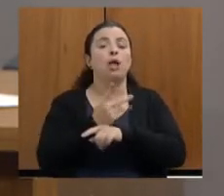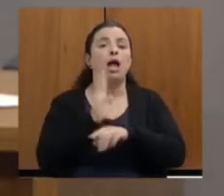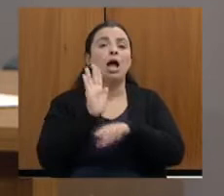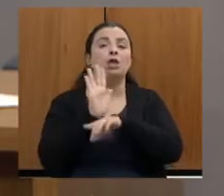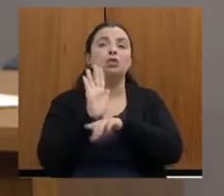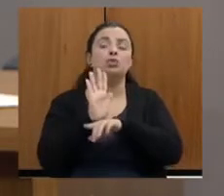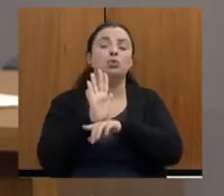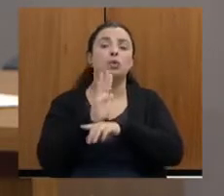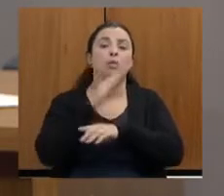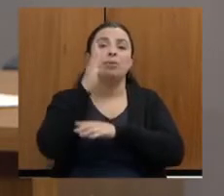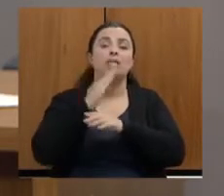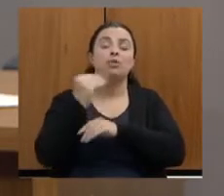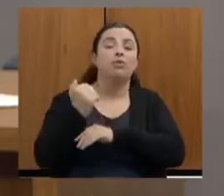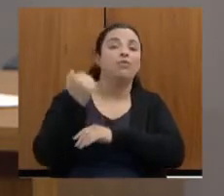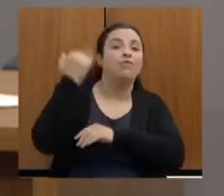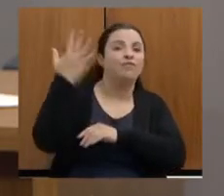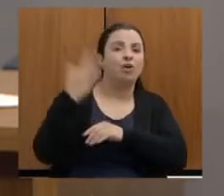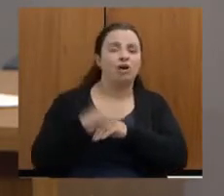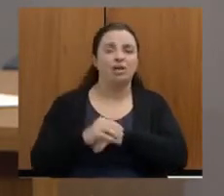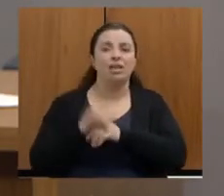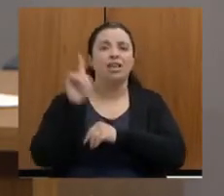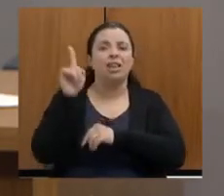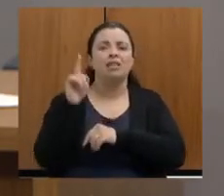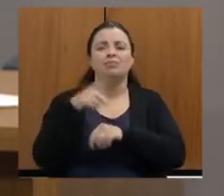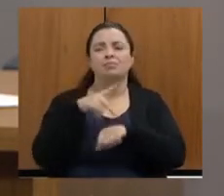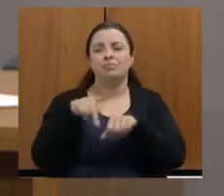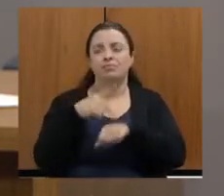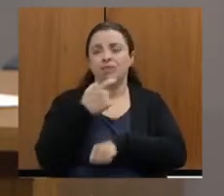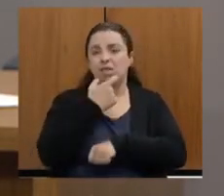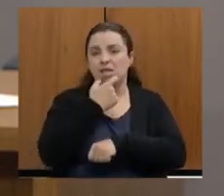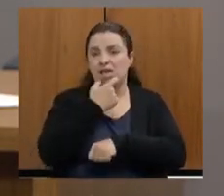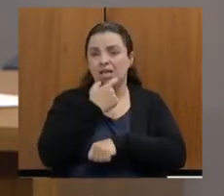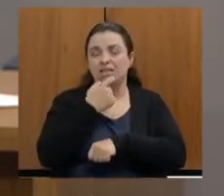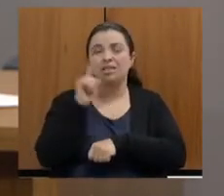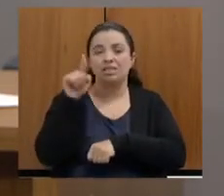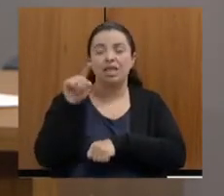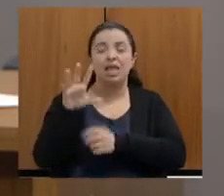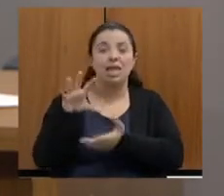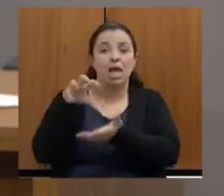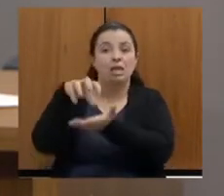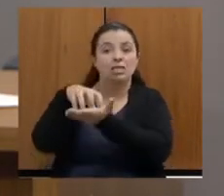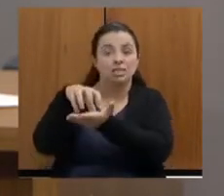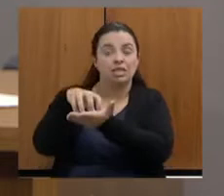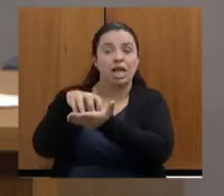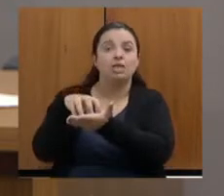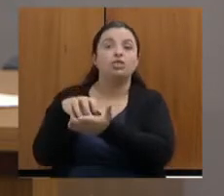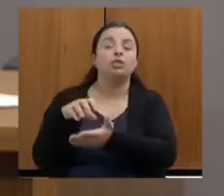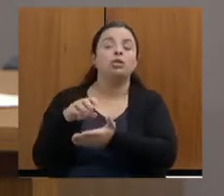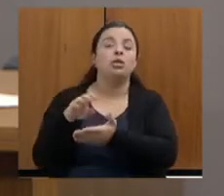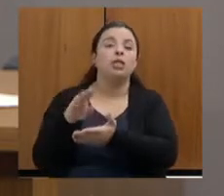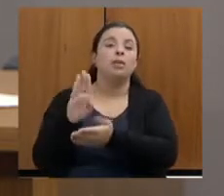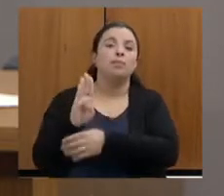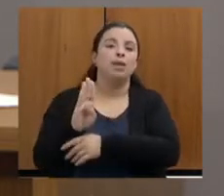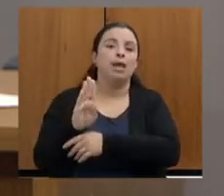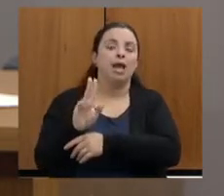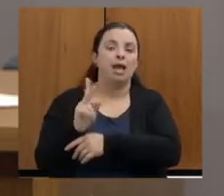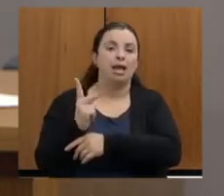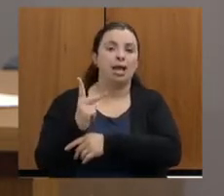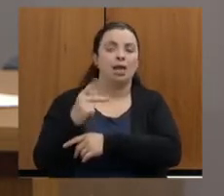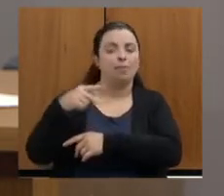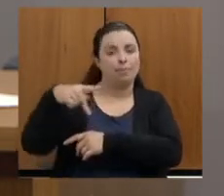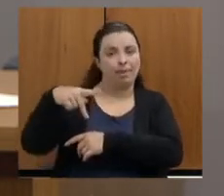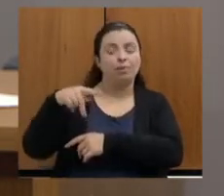nós decidimos buscar ajuda na Inglaterra onde é a sede está bhp né que é umas acionista e uma das